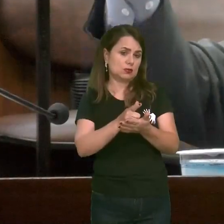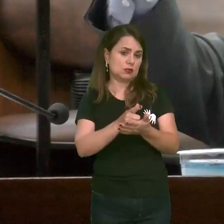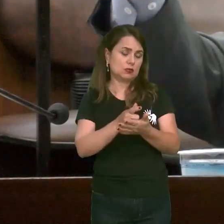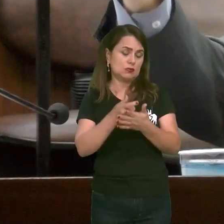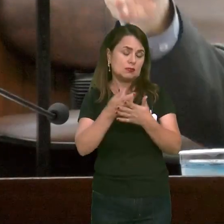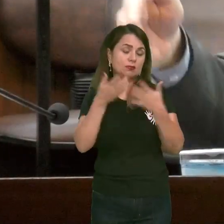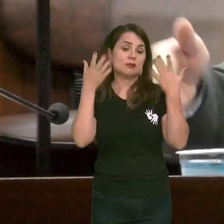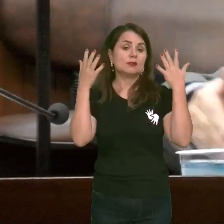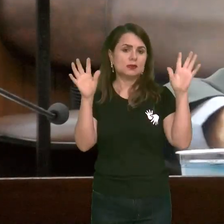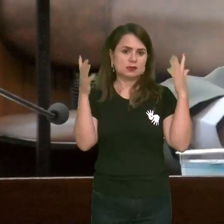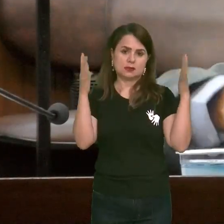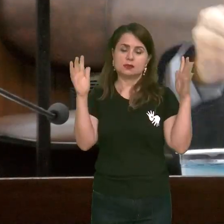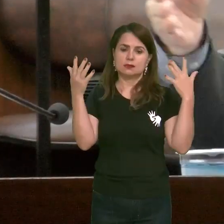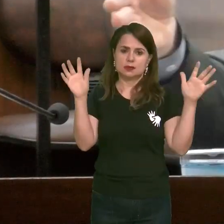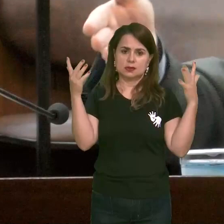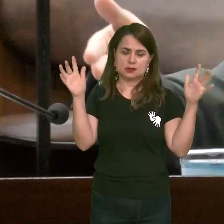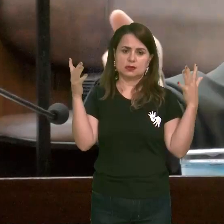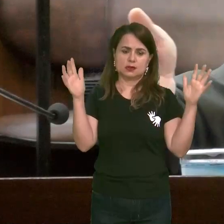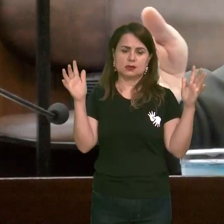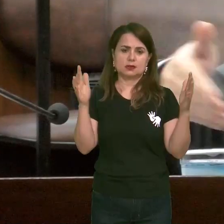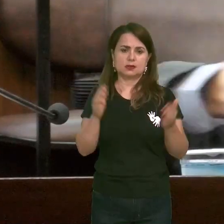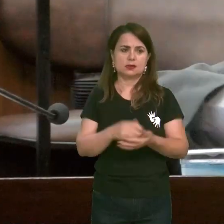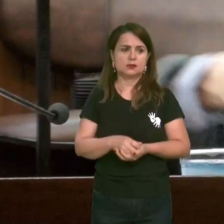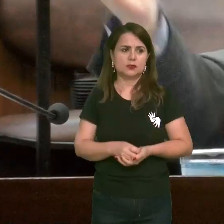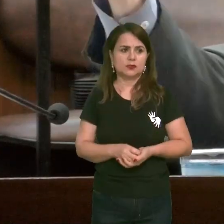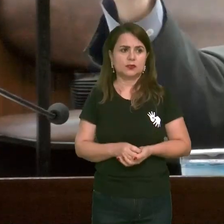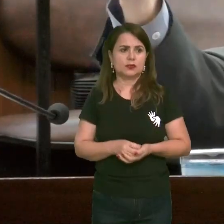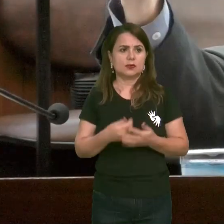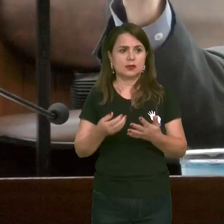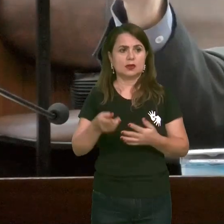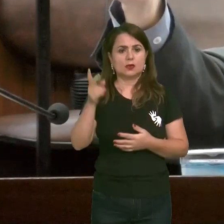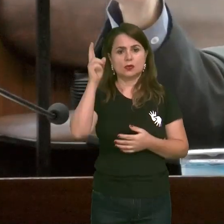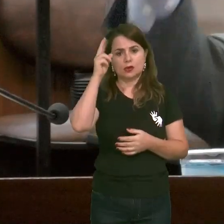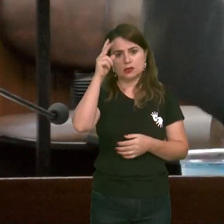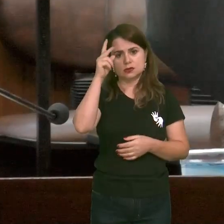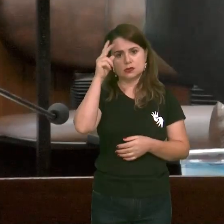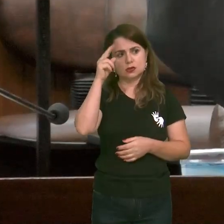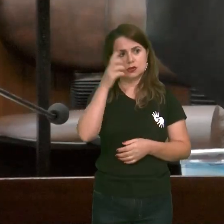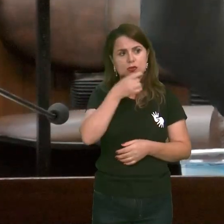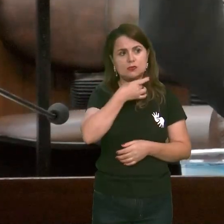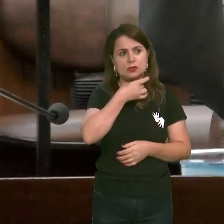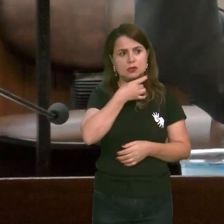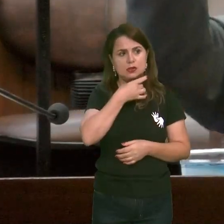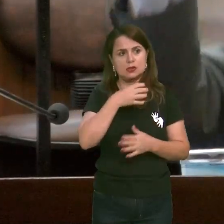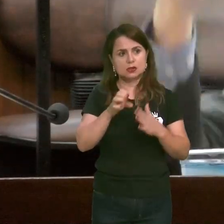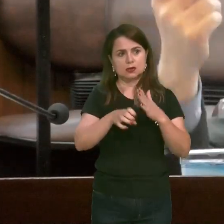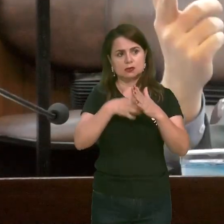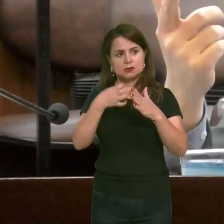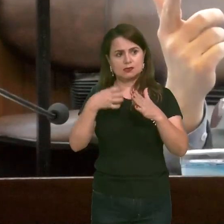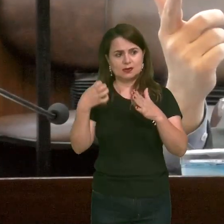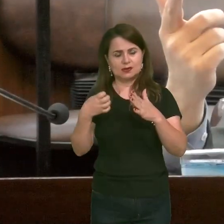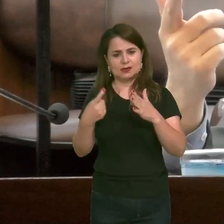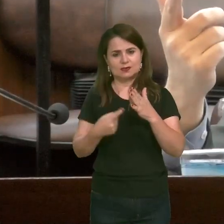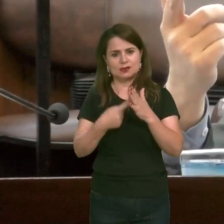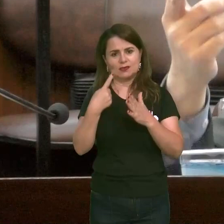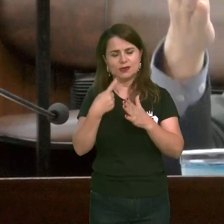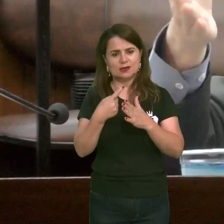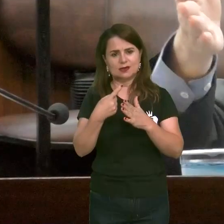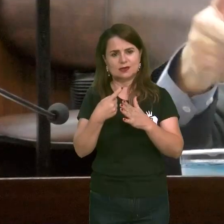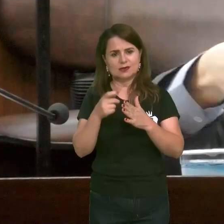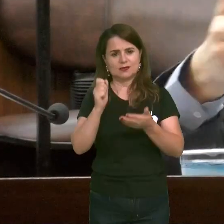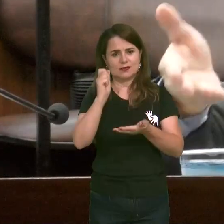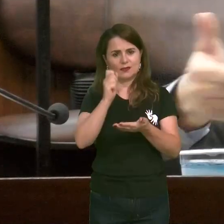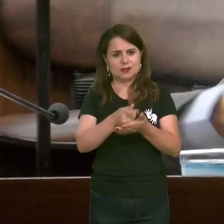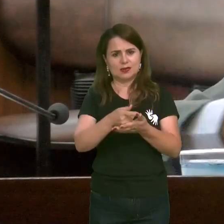por isso eu aí por fim acaba sendo na história de Marília a primeira emenda parlamentar a ser paga